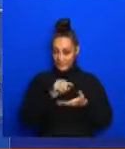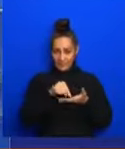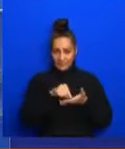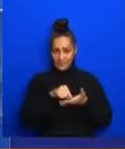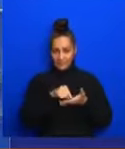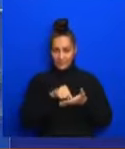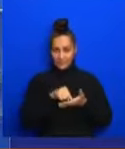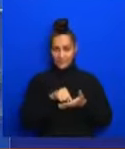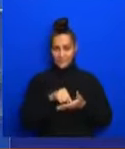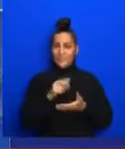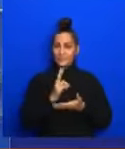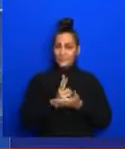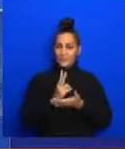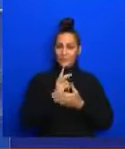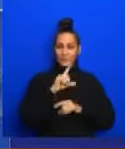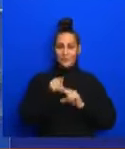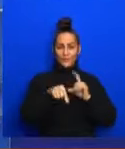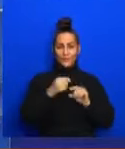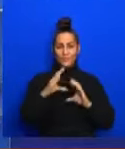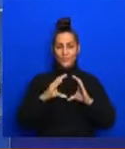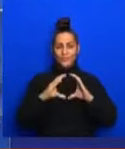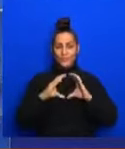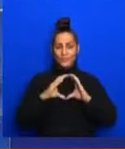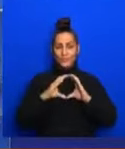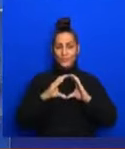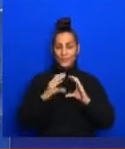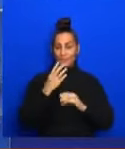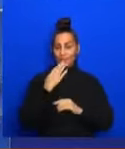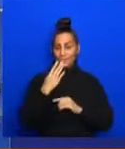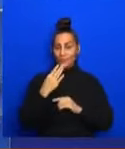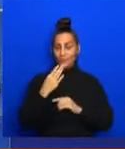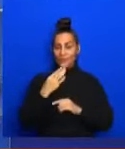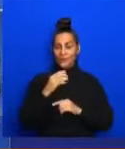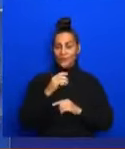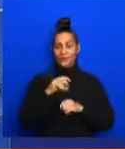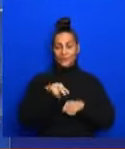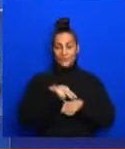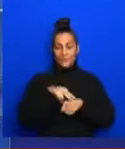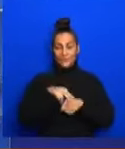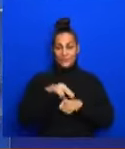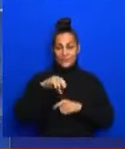Está marcando? Vamos seguir sorteando. Bola verde 93.